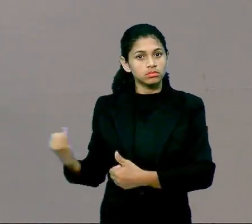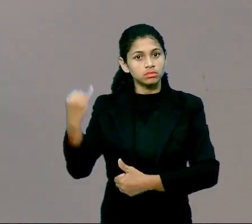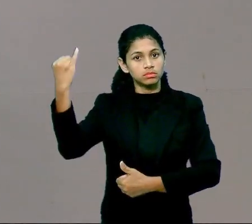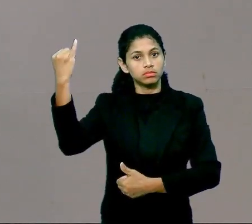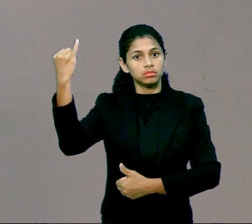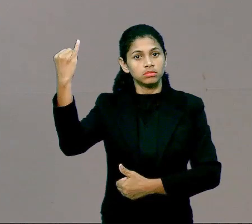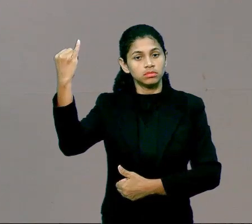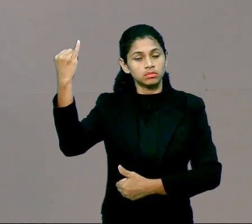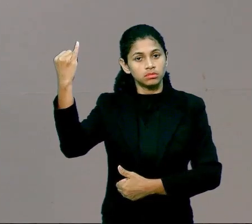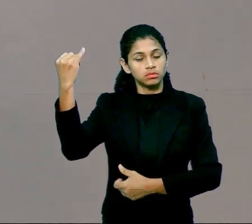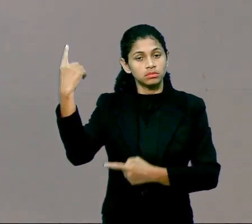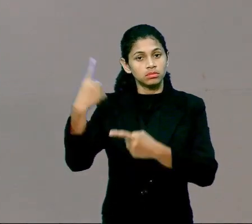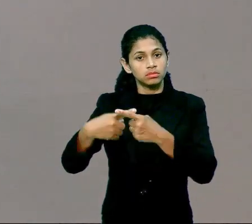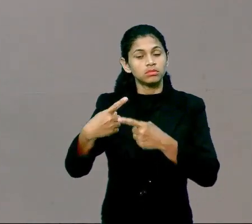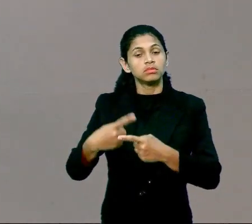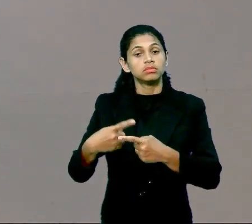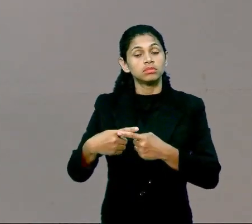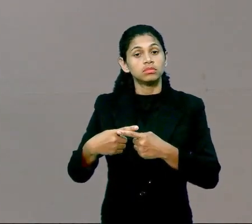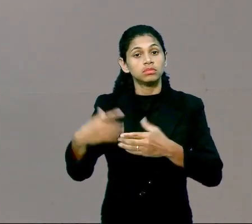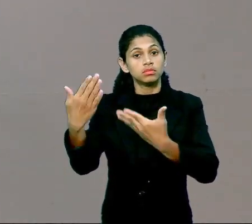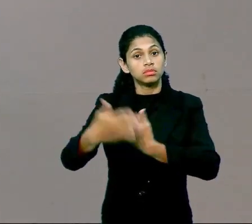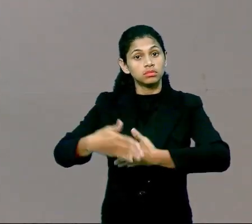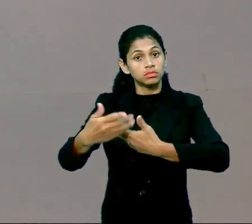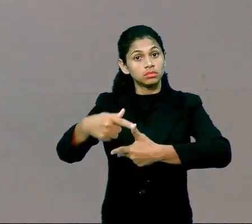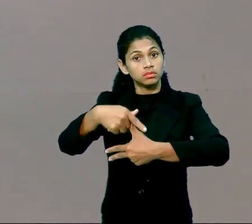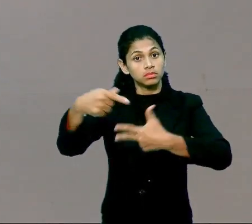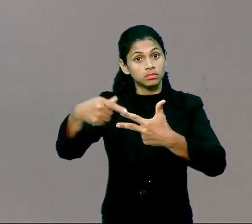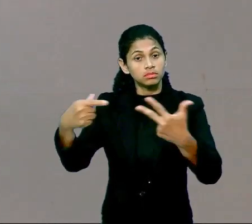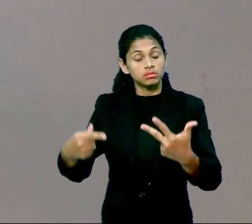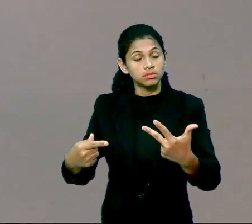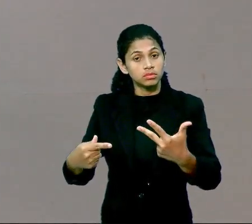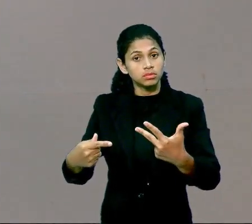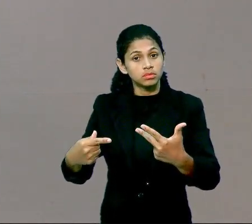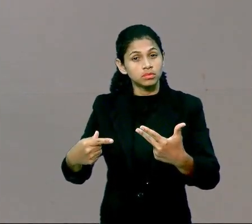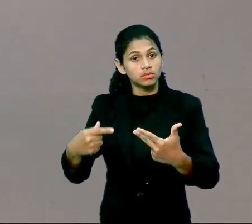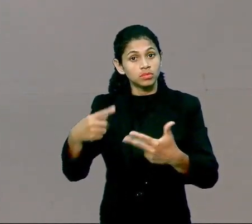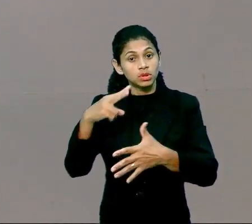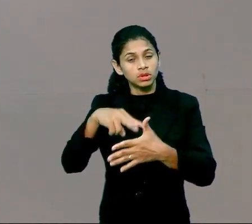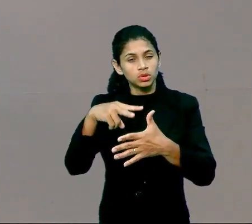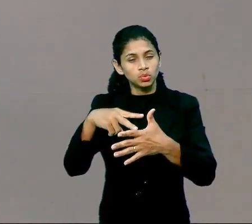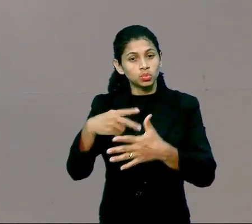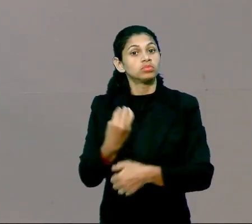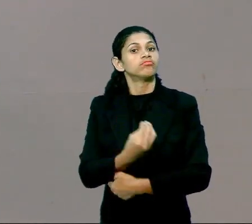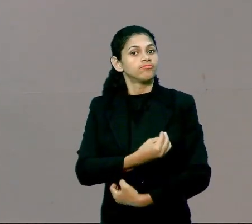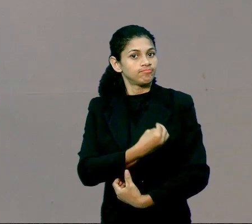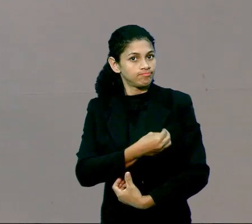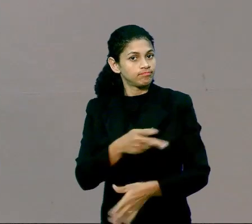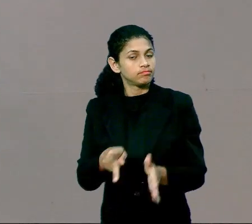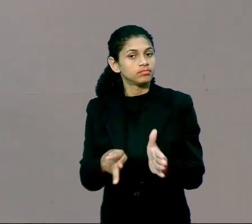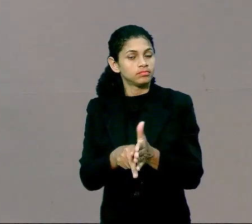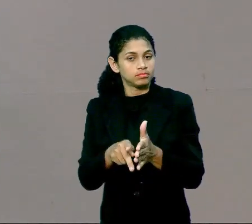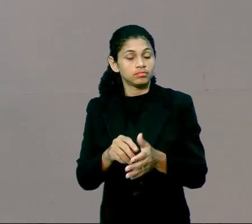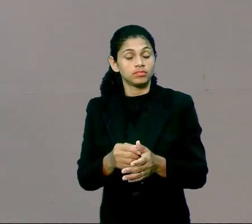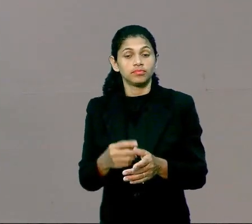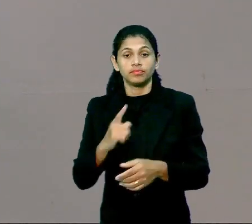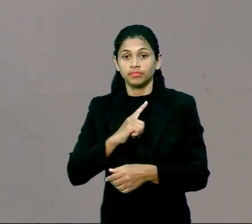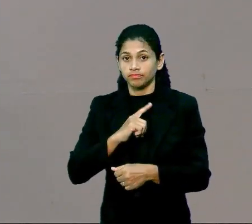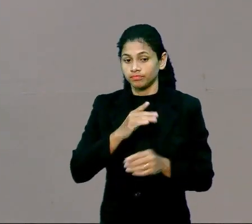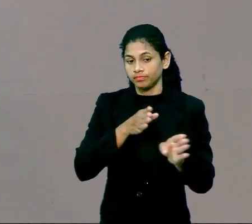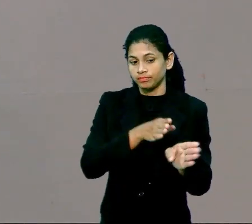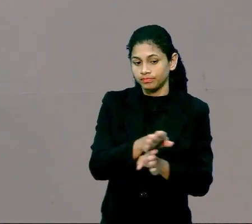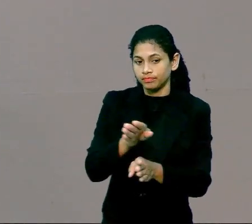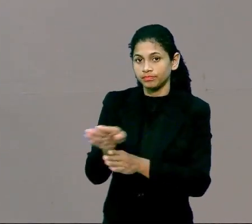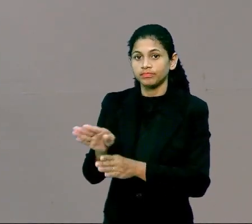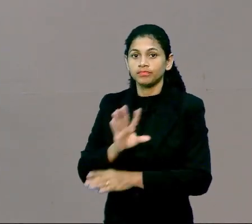quê? Na prova do Enem, a gente vai fazer o quê? Uma leitura da vida. E ter esse direcionamento, ter essa compreensão, ter